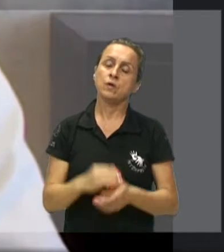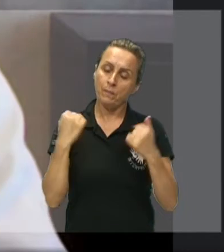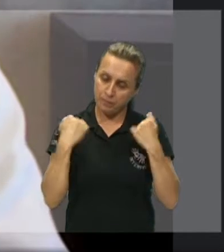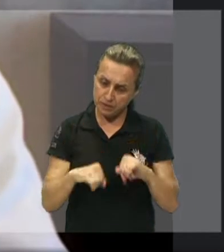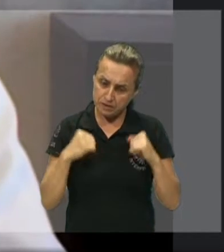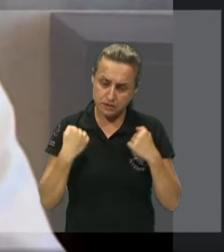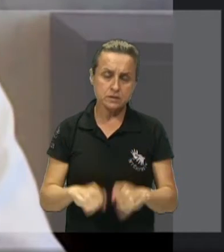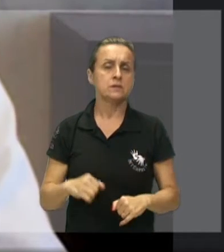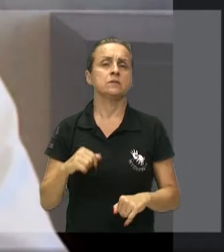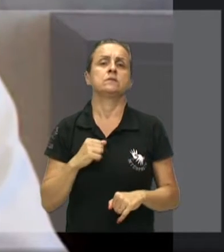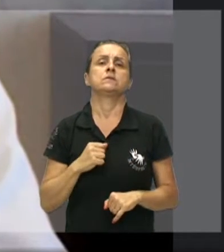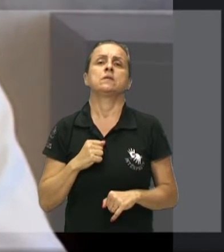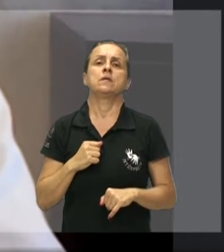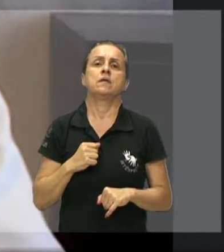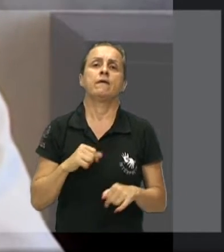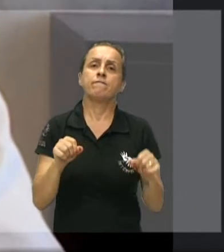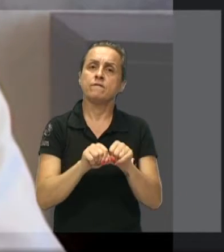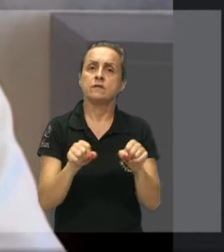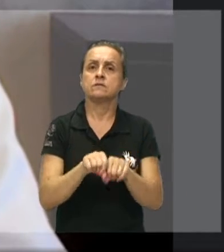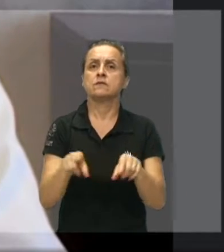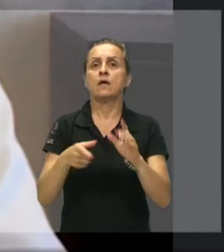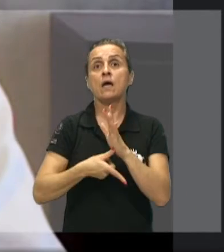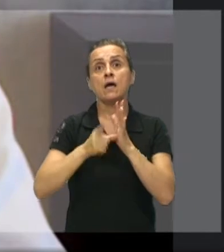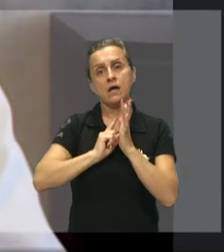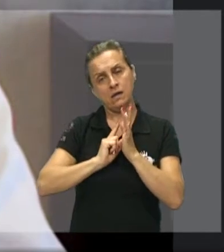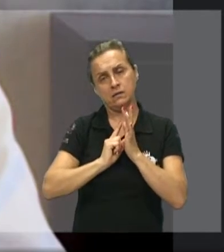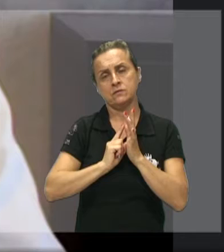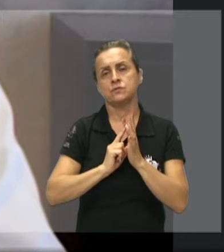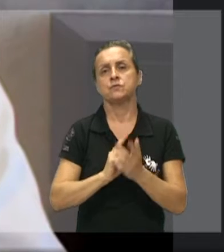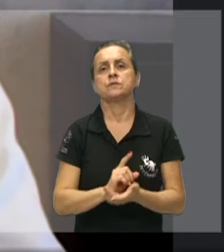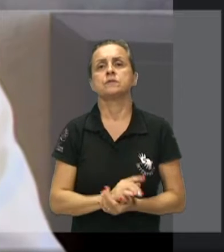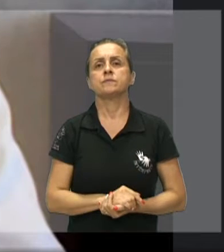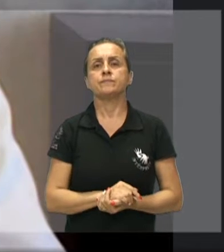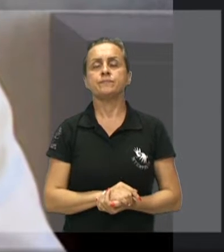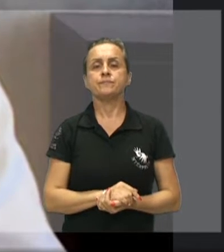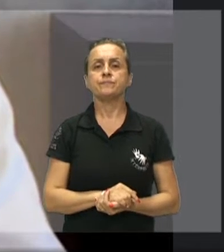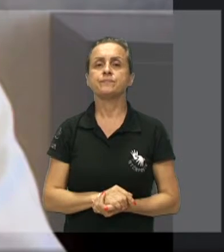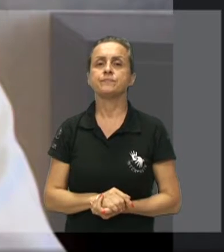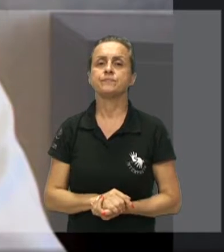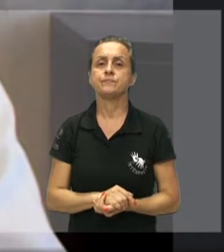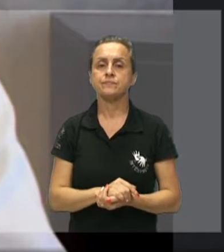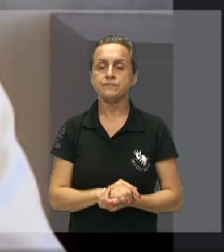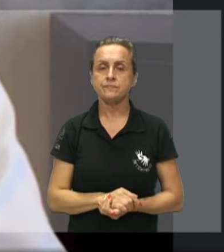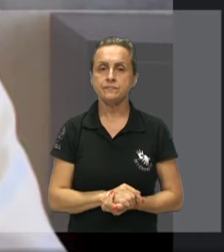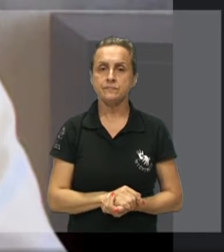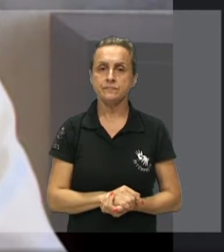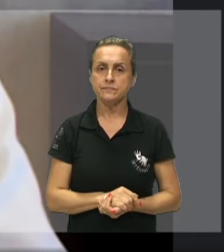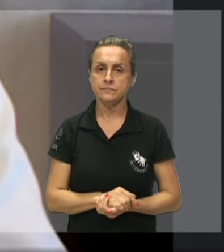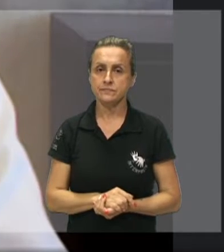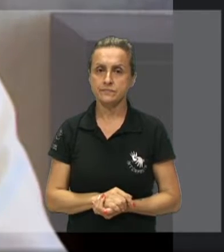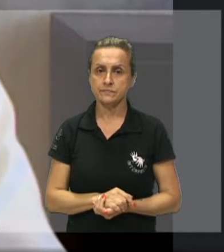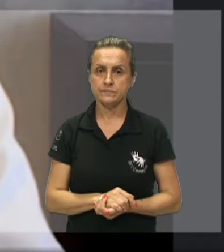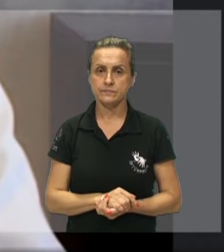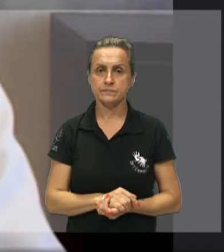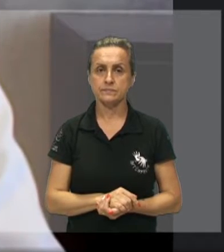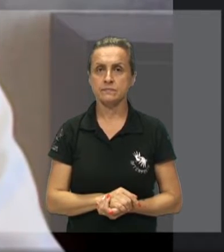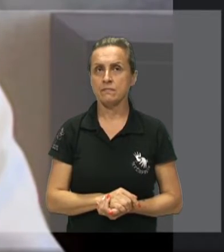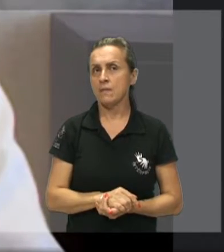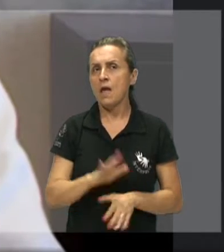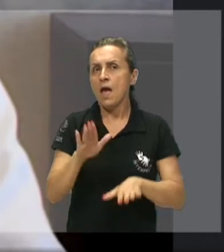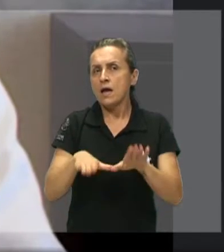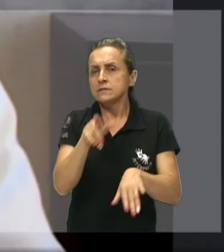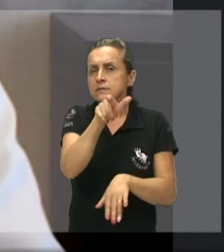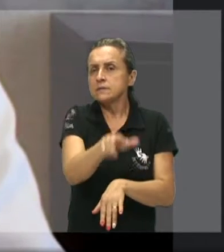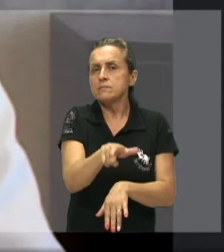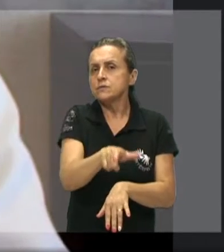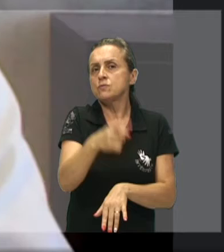próstata tem poucos fatores ambientais que poderiam causar, predispor ao câncer de próstata. Tem muita gente que não pode